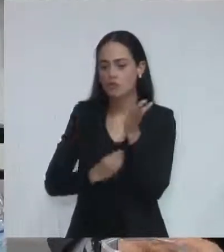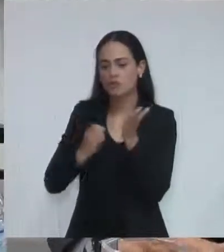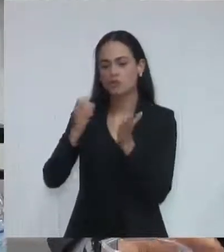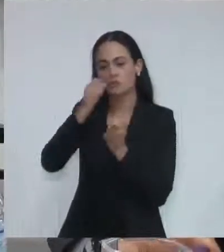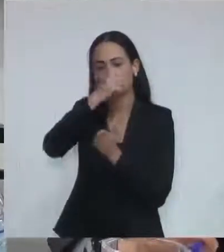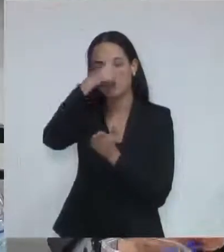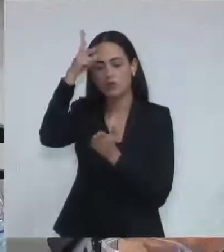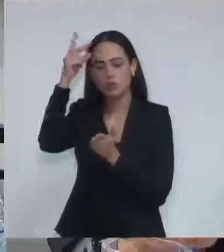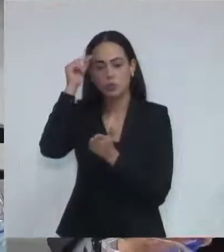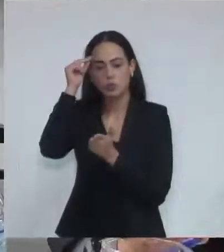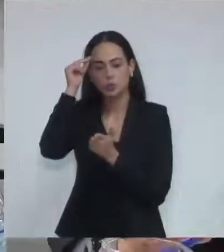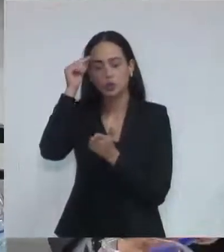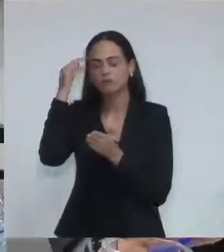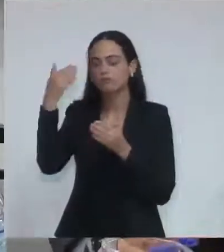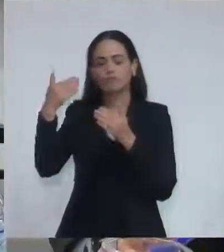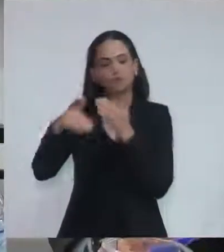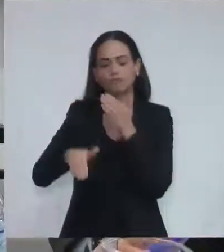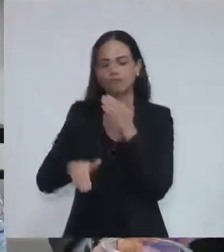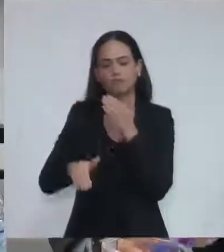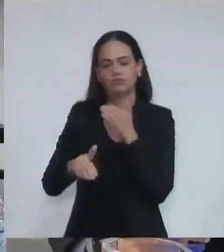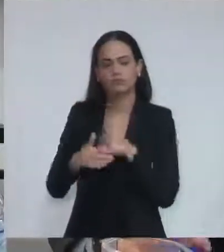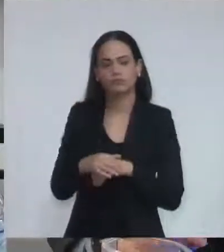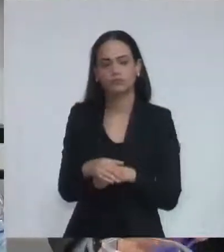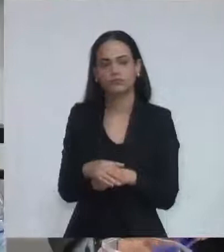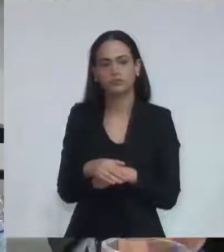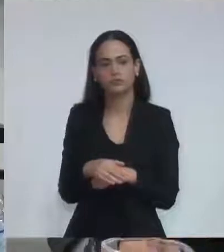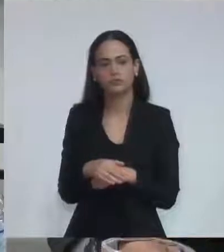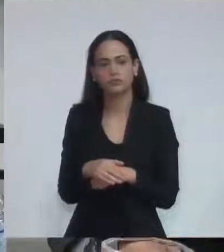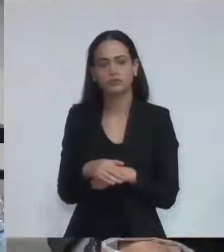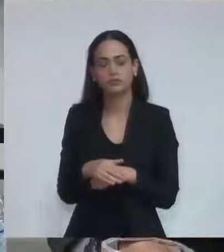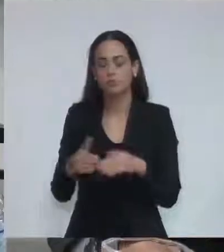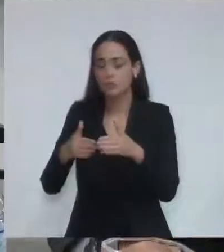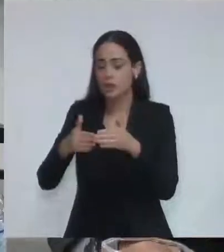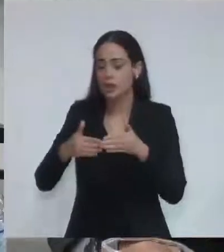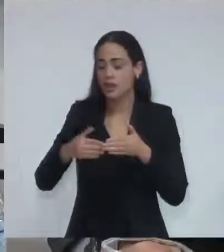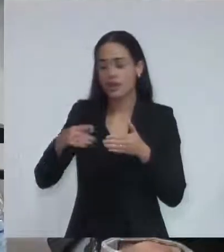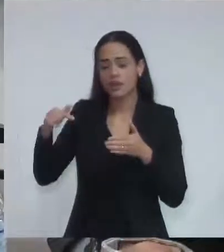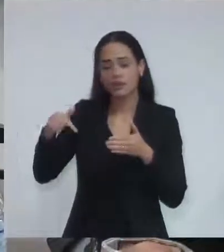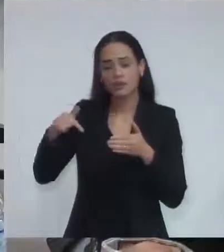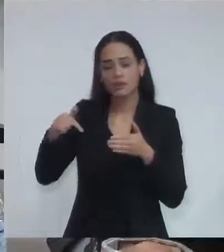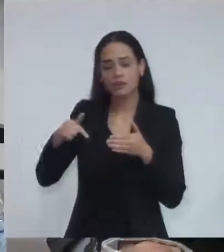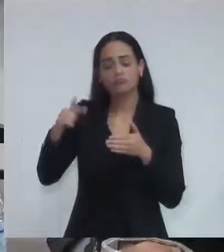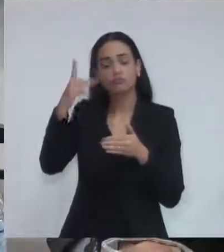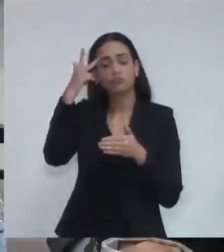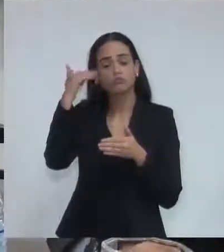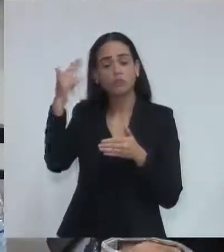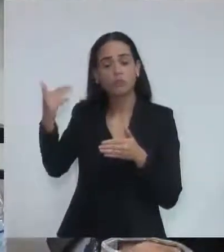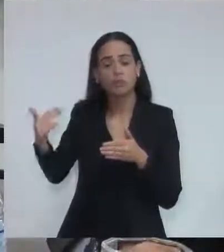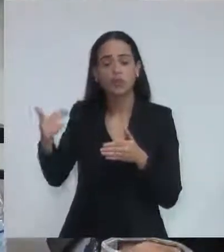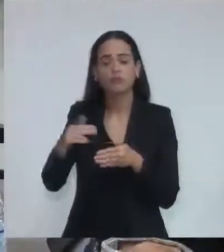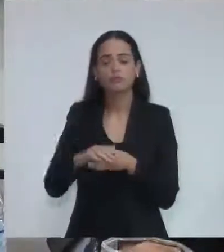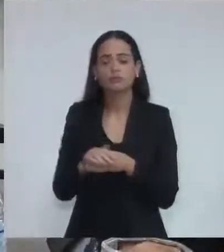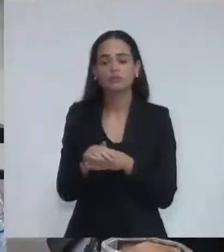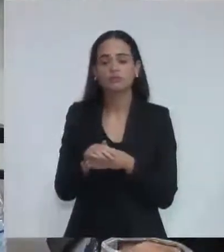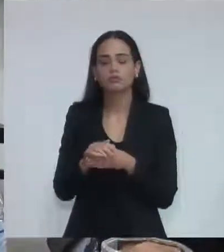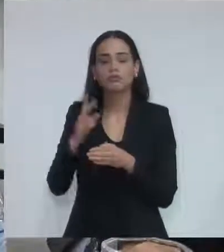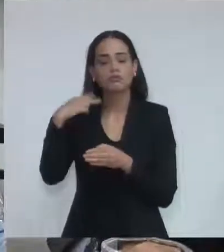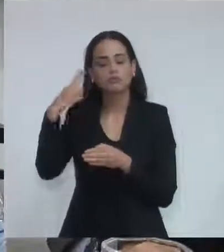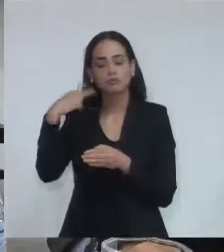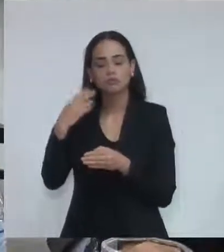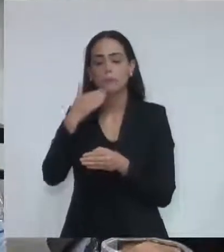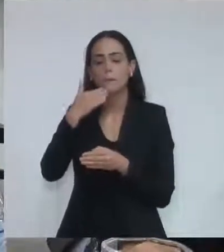Mas, olha, é um exemplo típico, e eu já vi diversos vereadores fazerem, de diversas forças políticas. Por que o vereador não pode recorrer a um